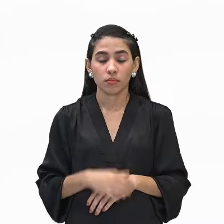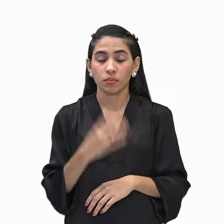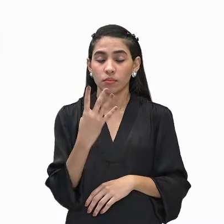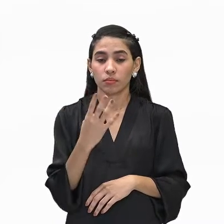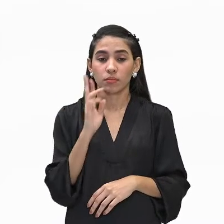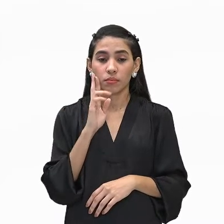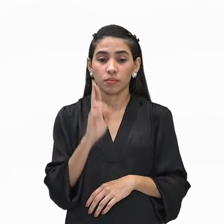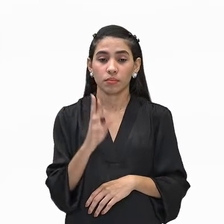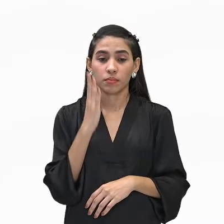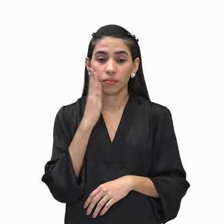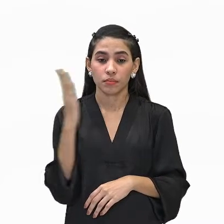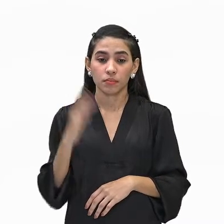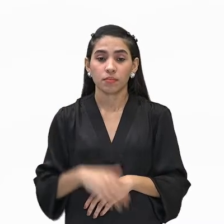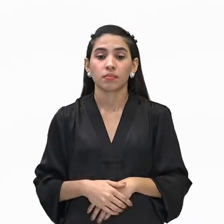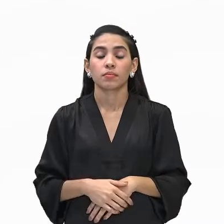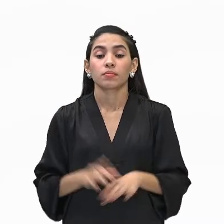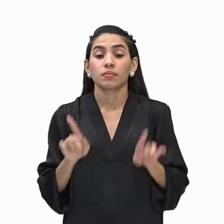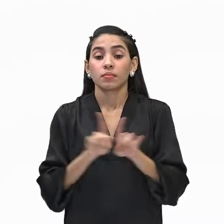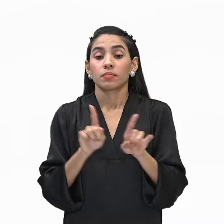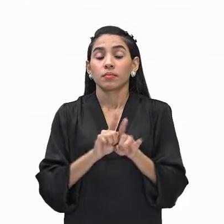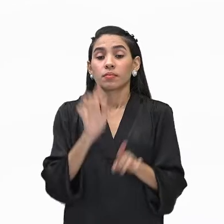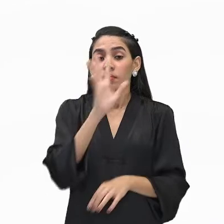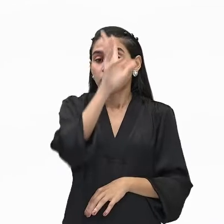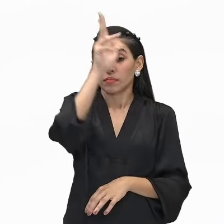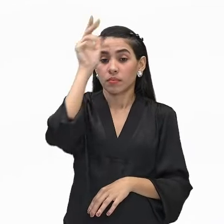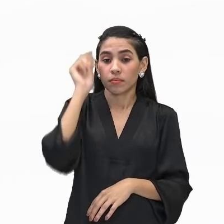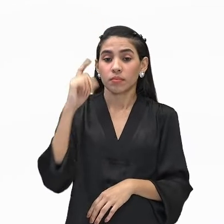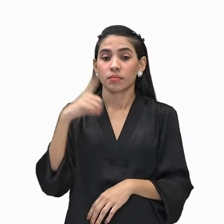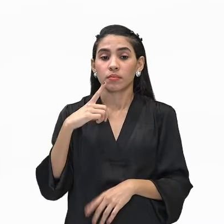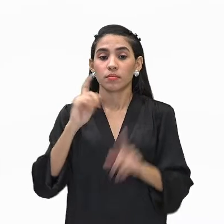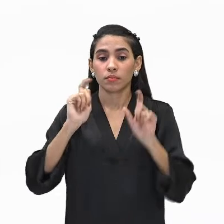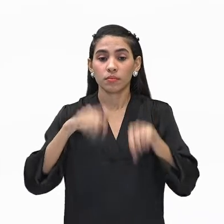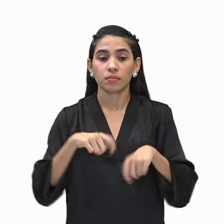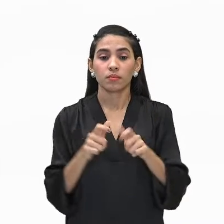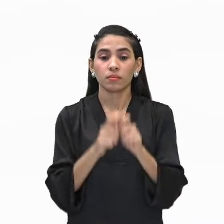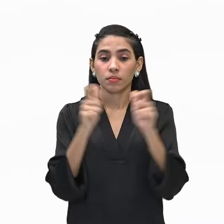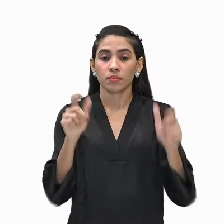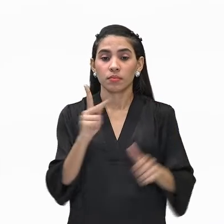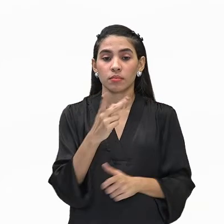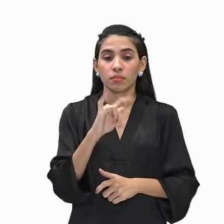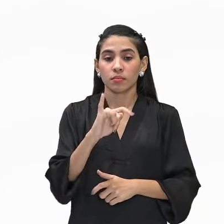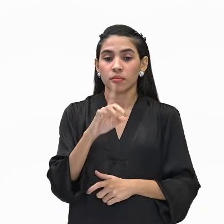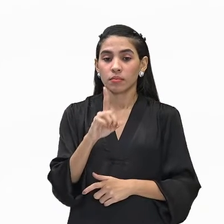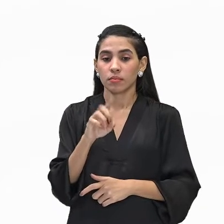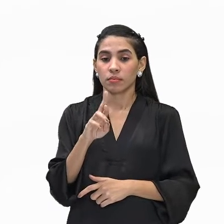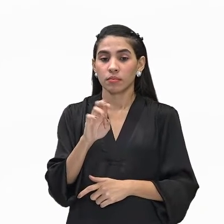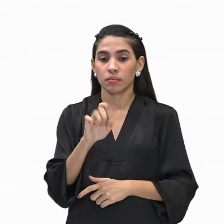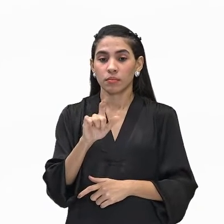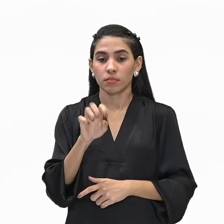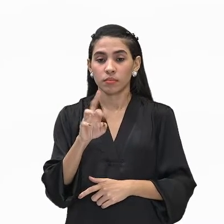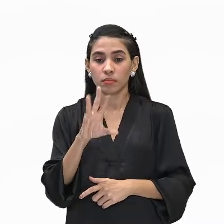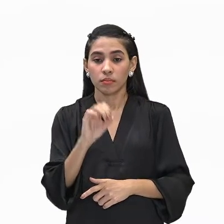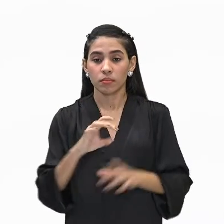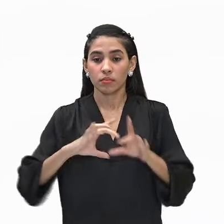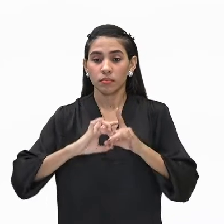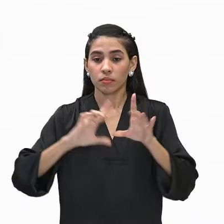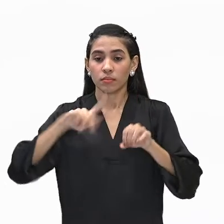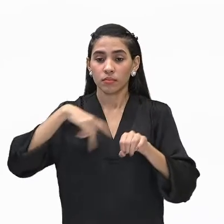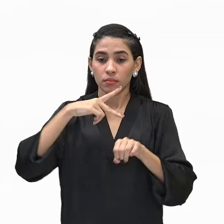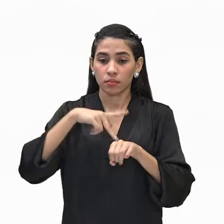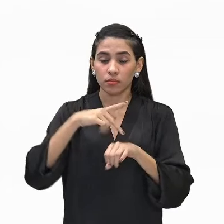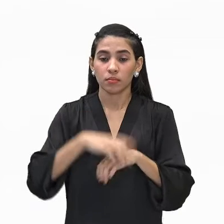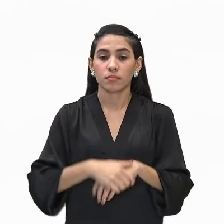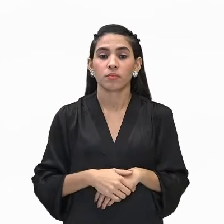4, os afluentes do Planalto do Rio Amazonas possuem o maior potencial hidrelétrico disponível do país,